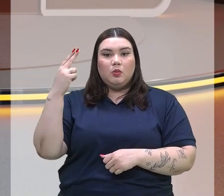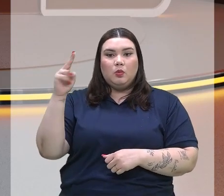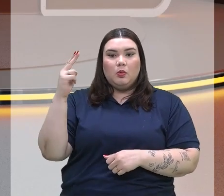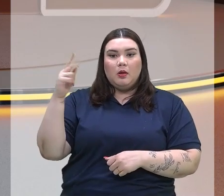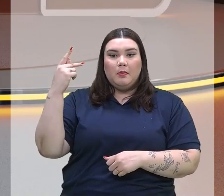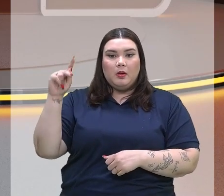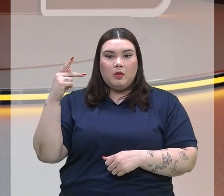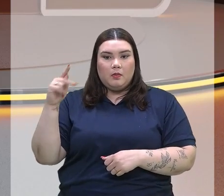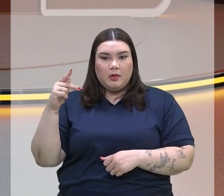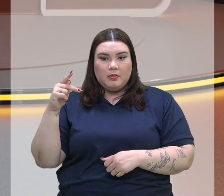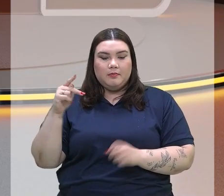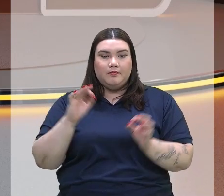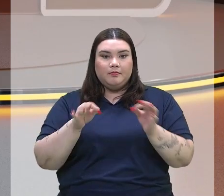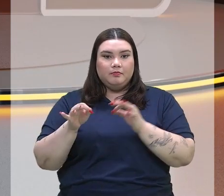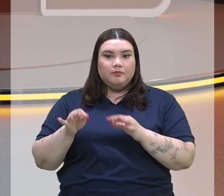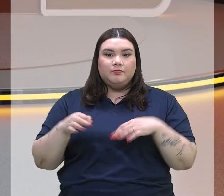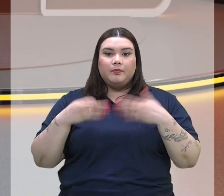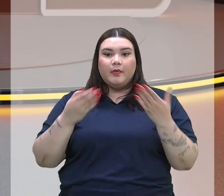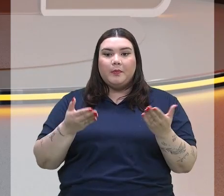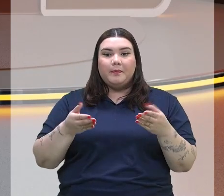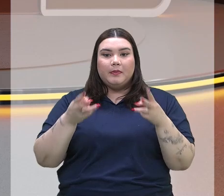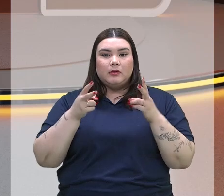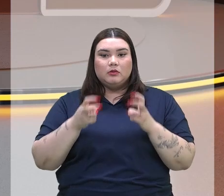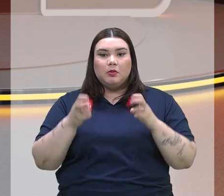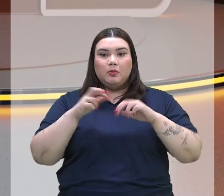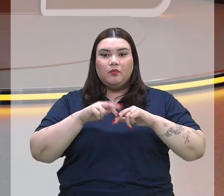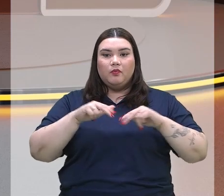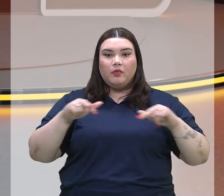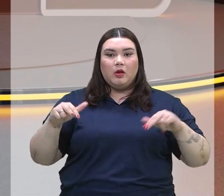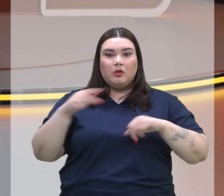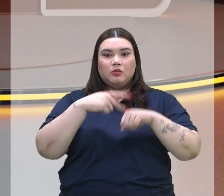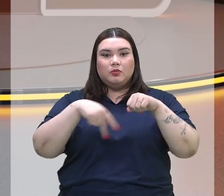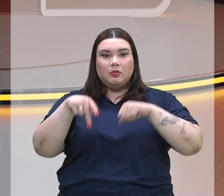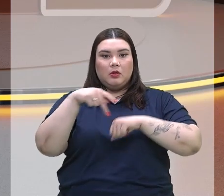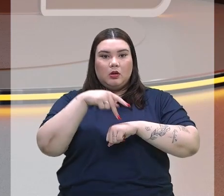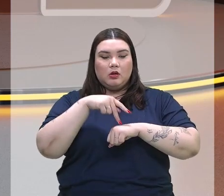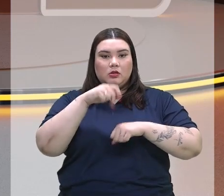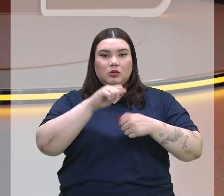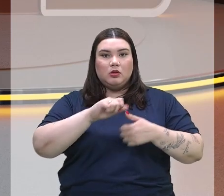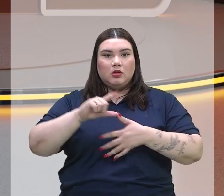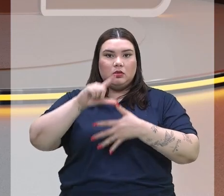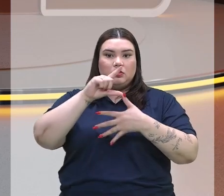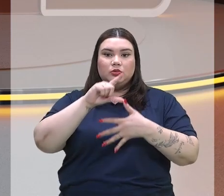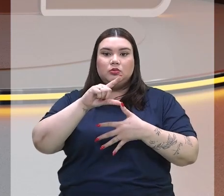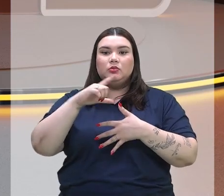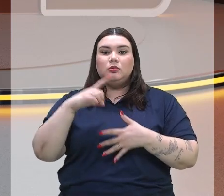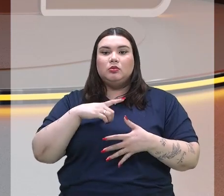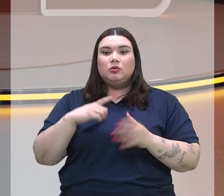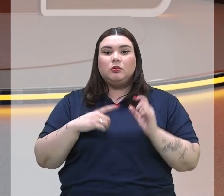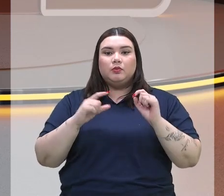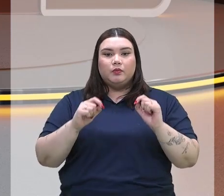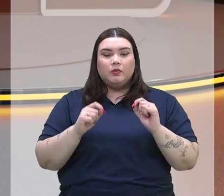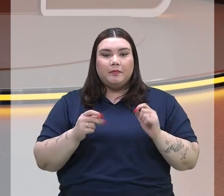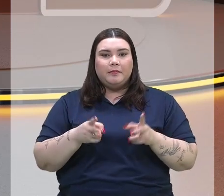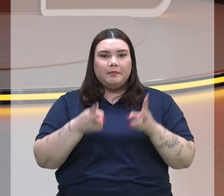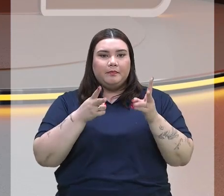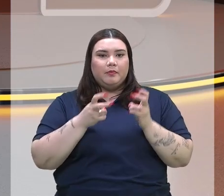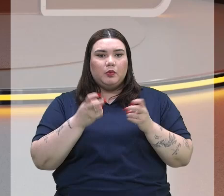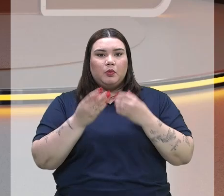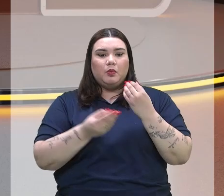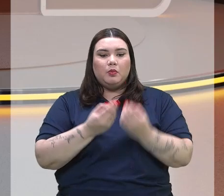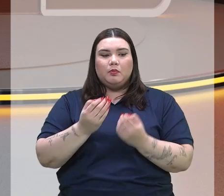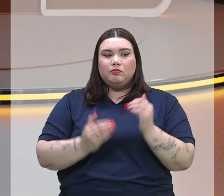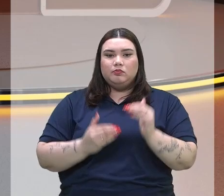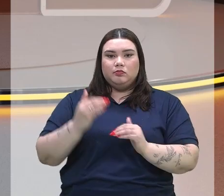Paraguai, né? Então, a gente observa que vários países latino-americanos começam também a observar como que esses países estavam se